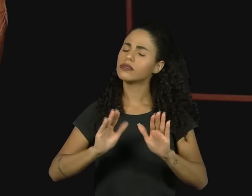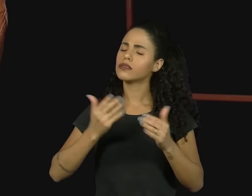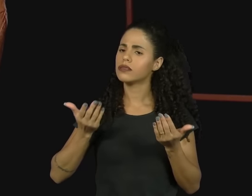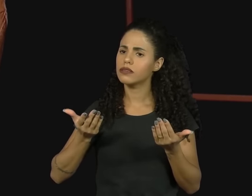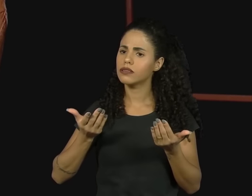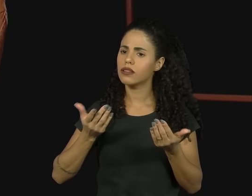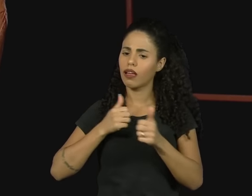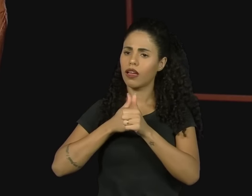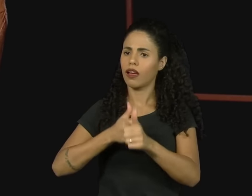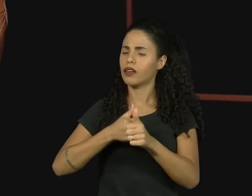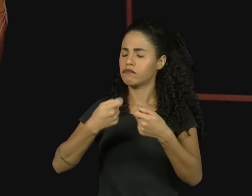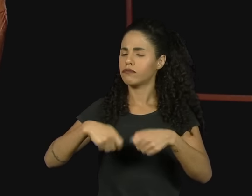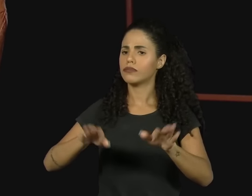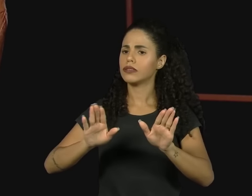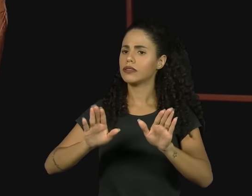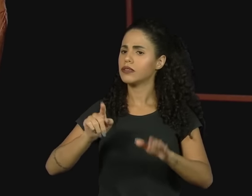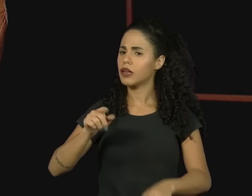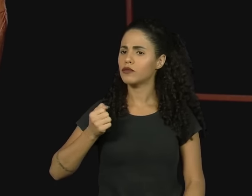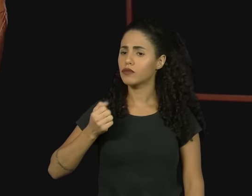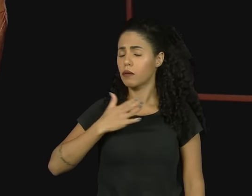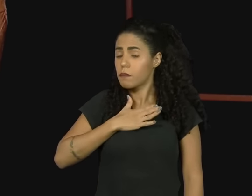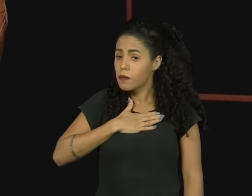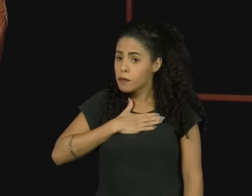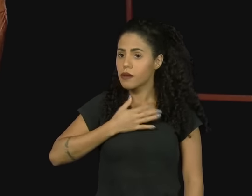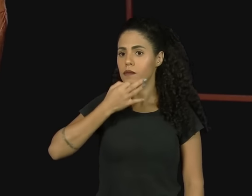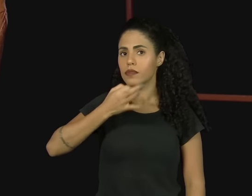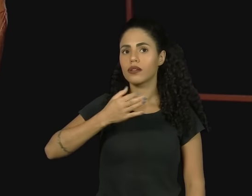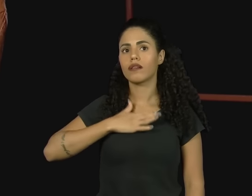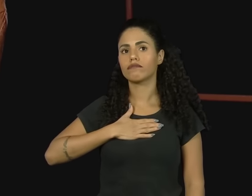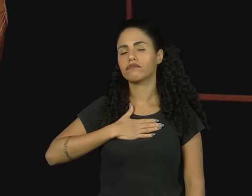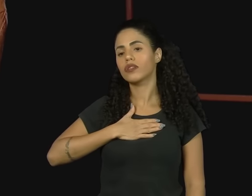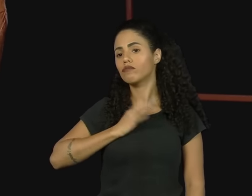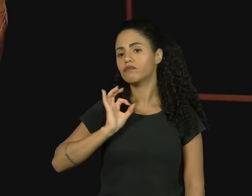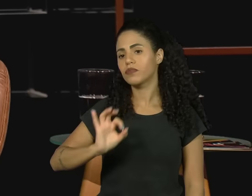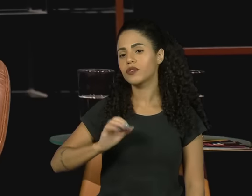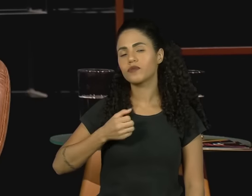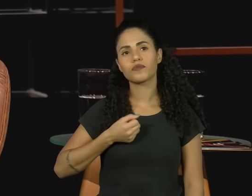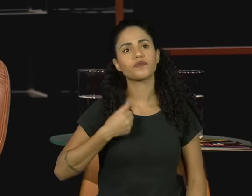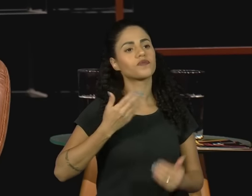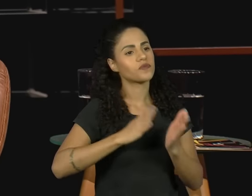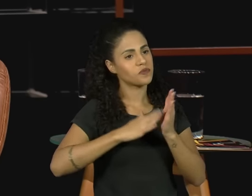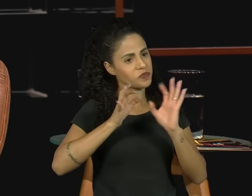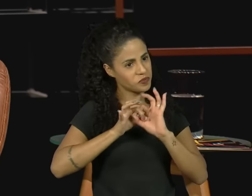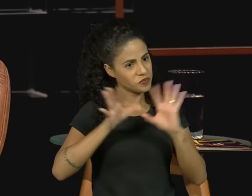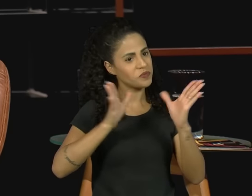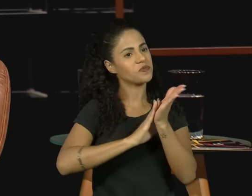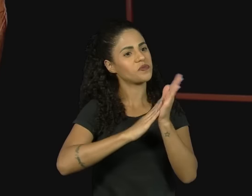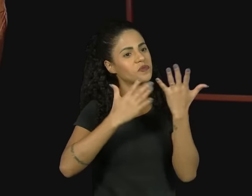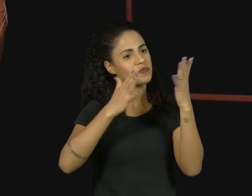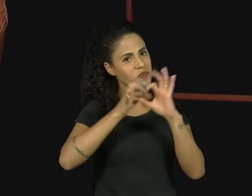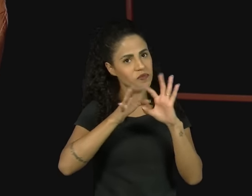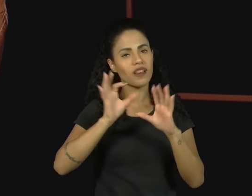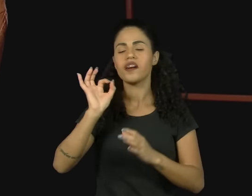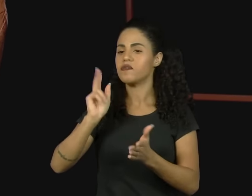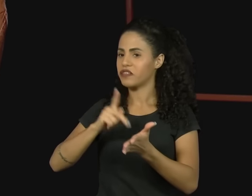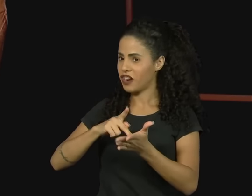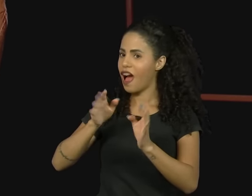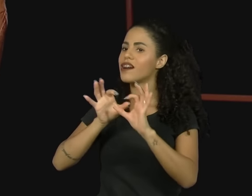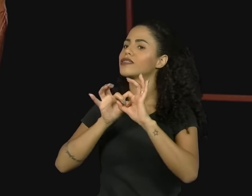tendência, não existe isso. Para mim, absolutamente não. E viva a liberdade, né? Pois é. Viva a